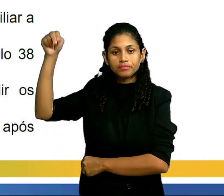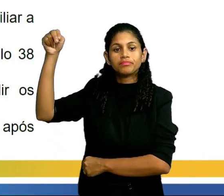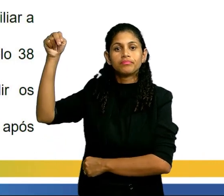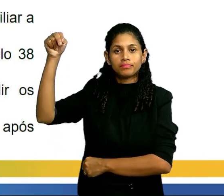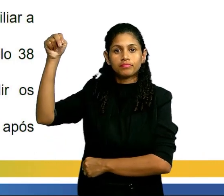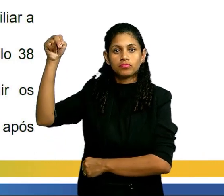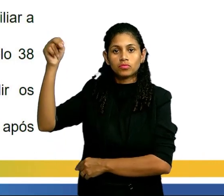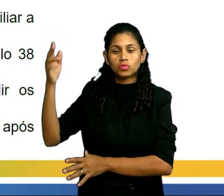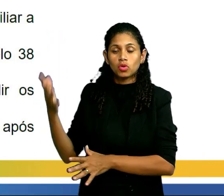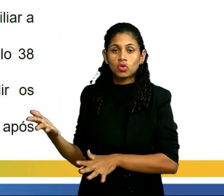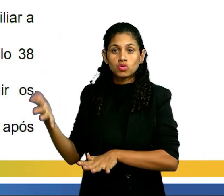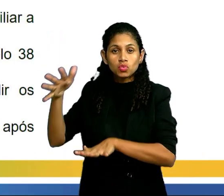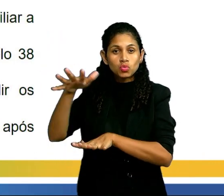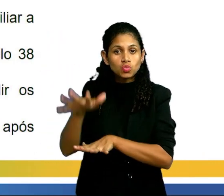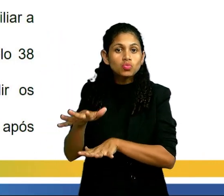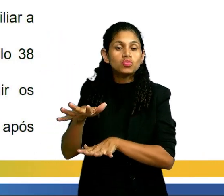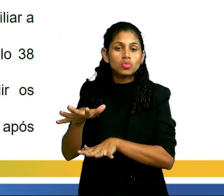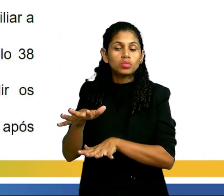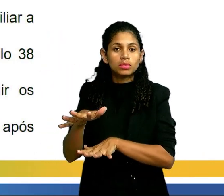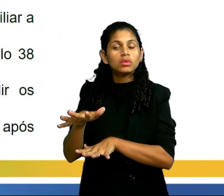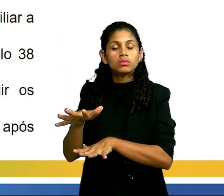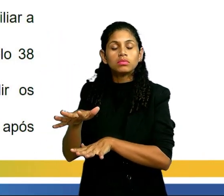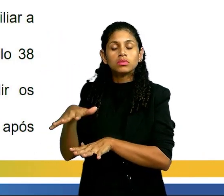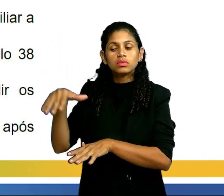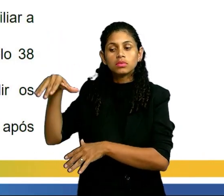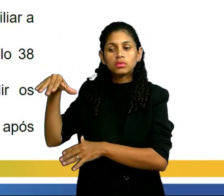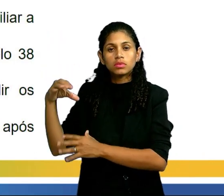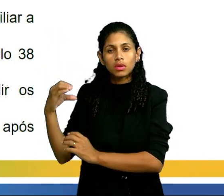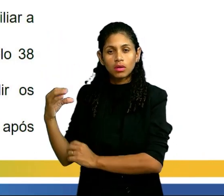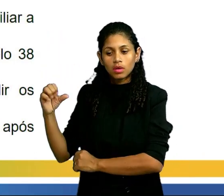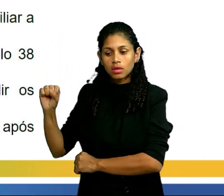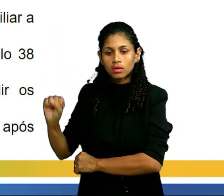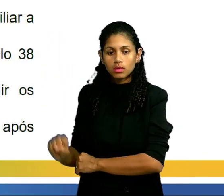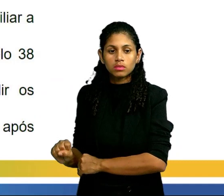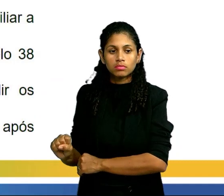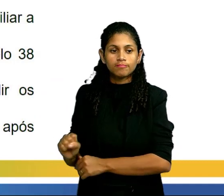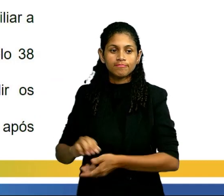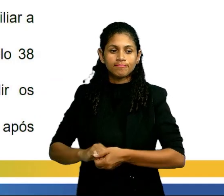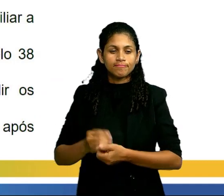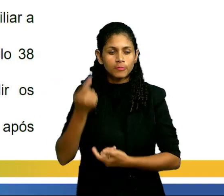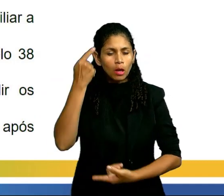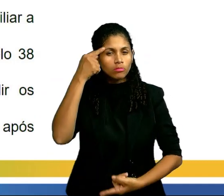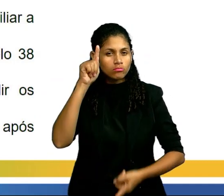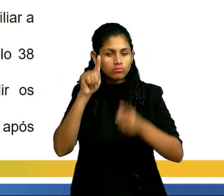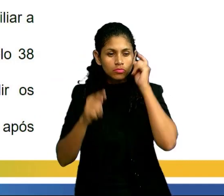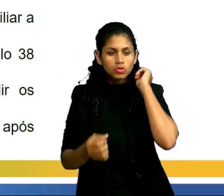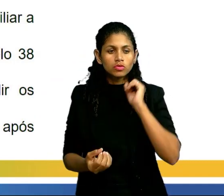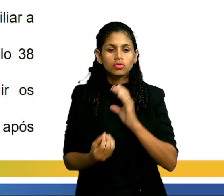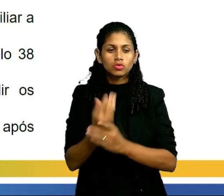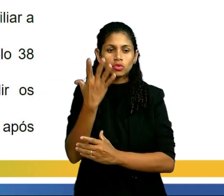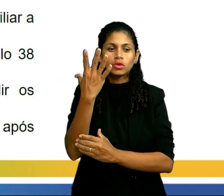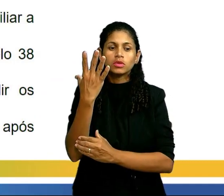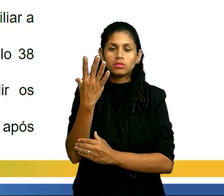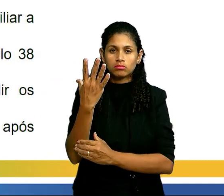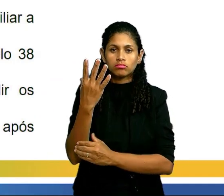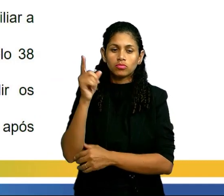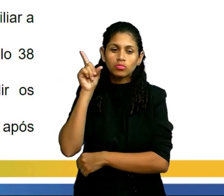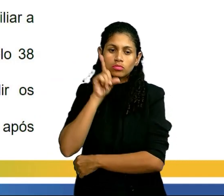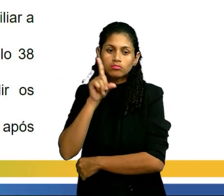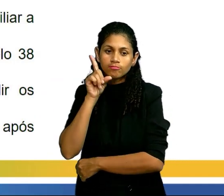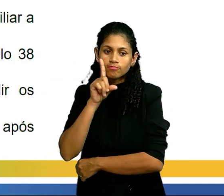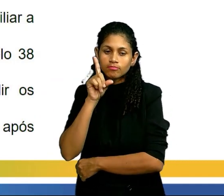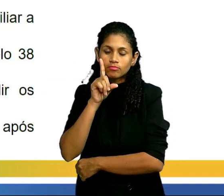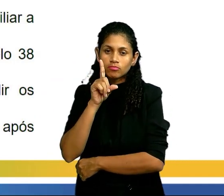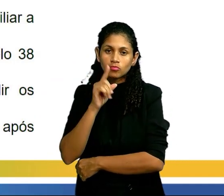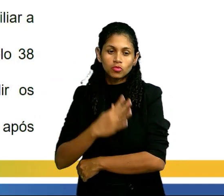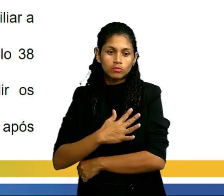Sul. Na letra B, ele vai dizer a criação, por parte dos Estados Unidos, de uma ação policial para auxiliar